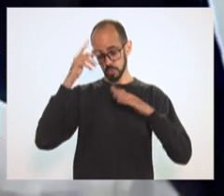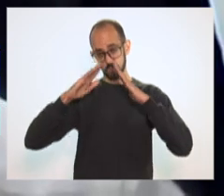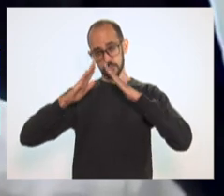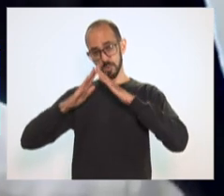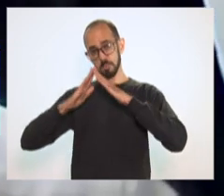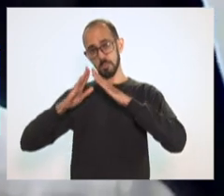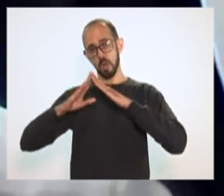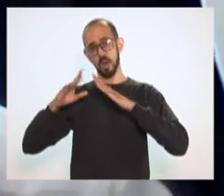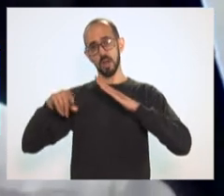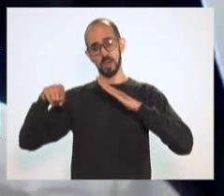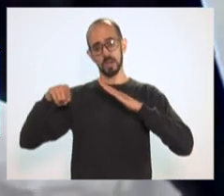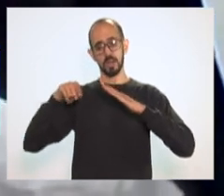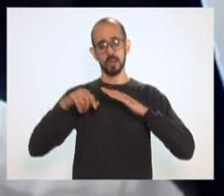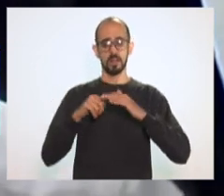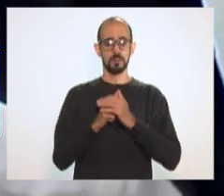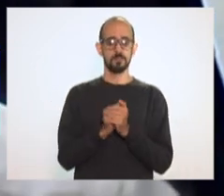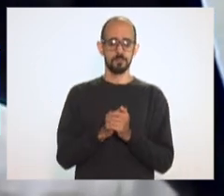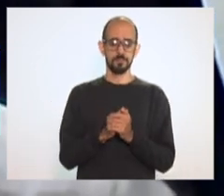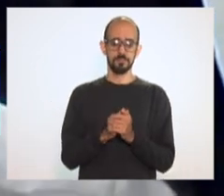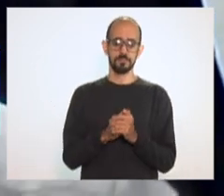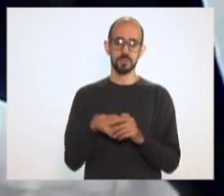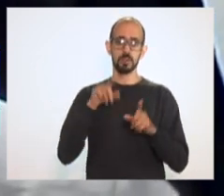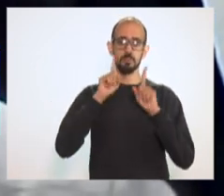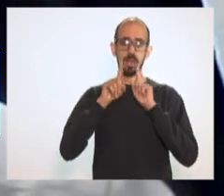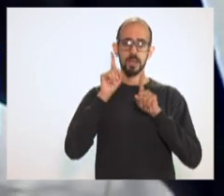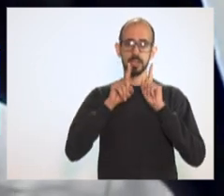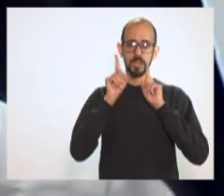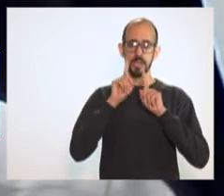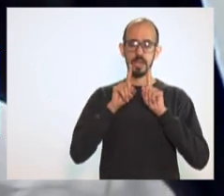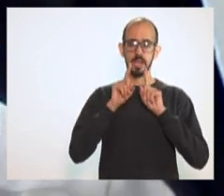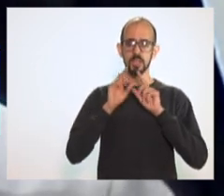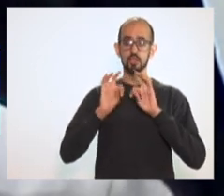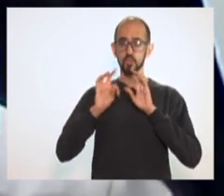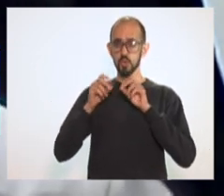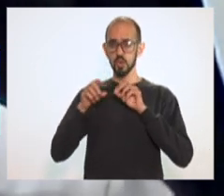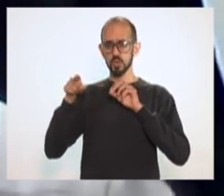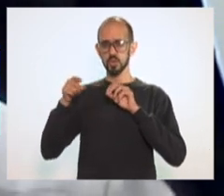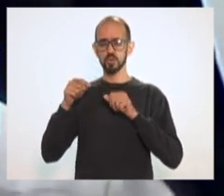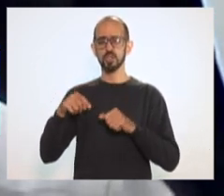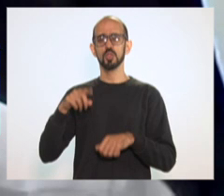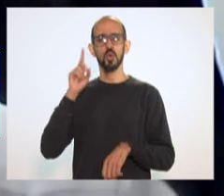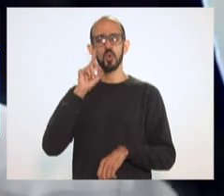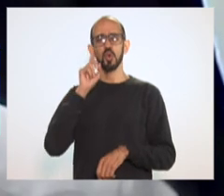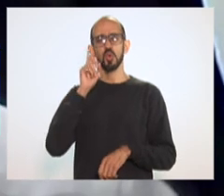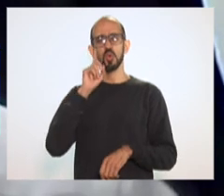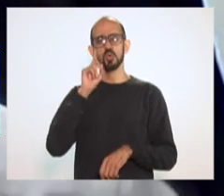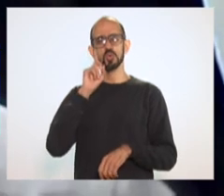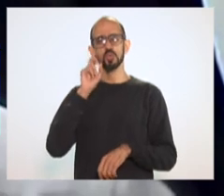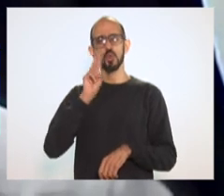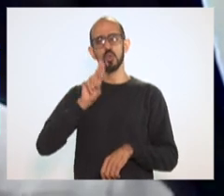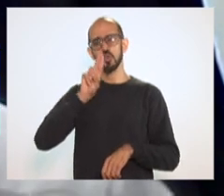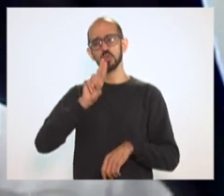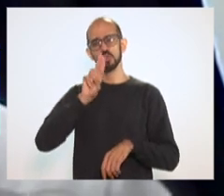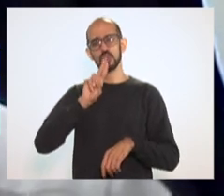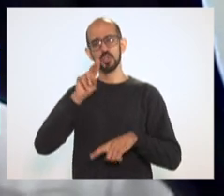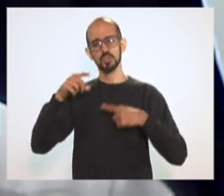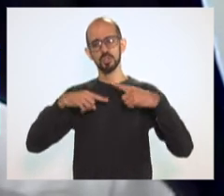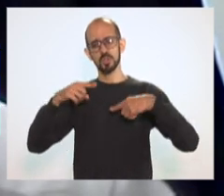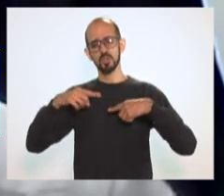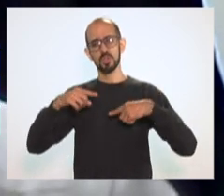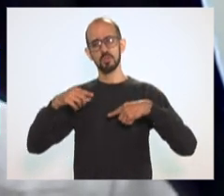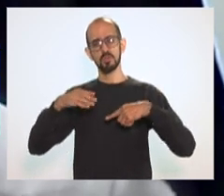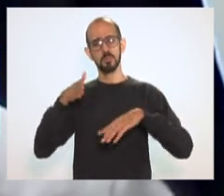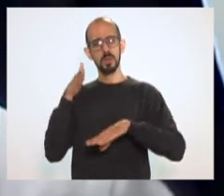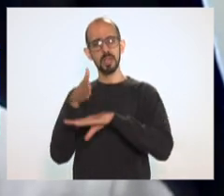produtivo da região oceânica e de Maricá que diariamente se deslocam através dessa rodovia para acessar não